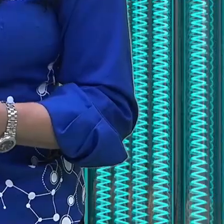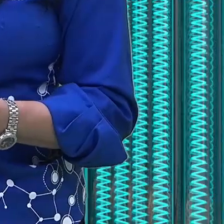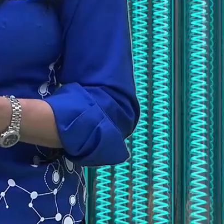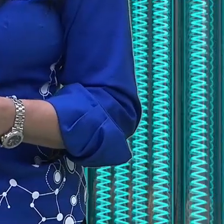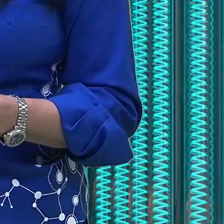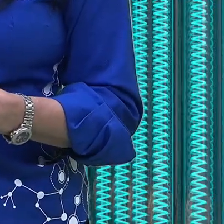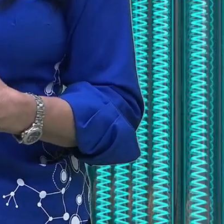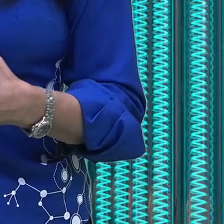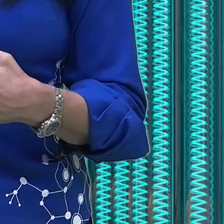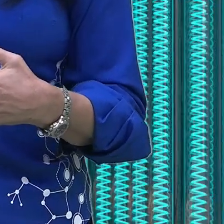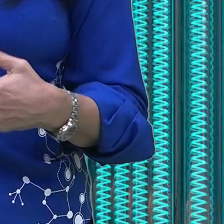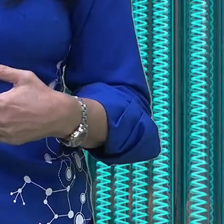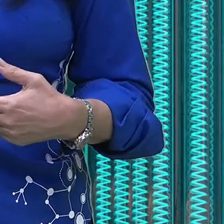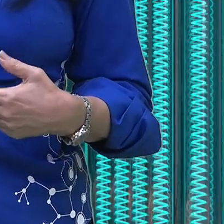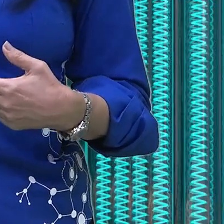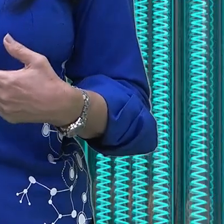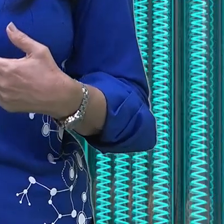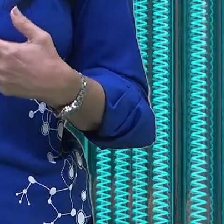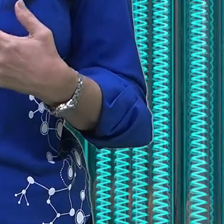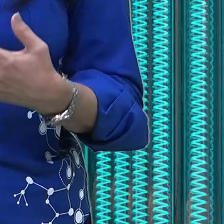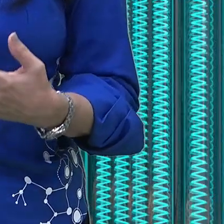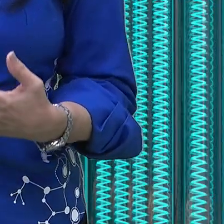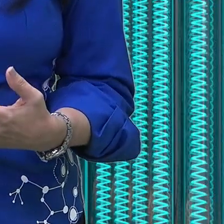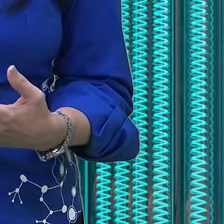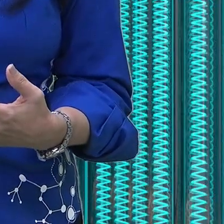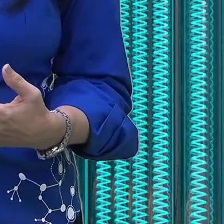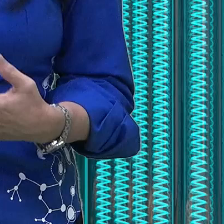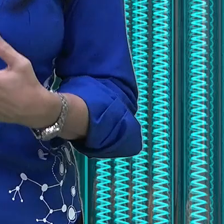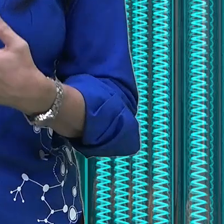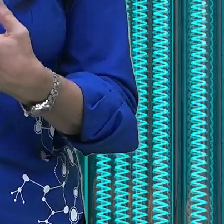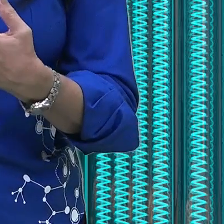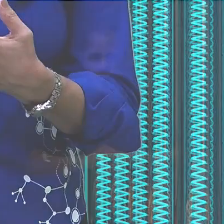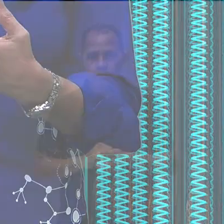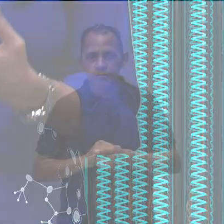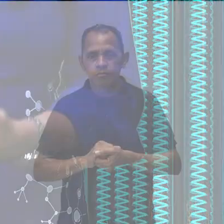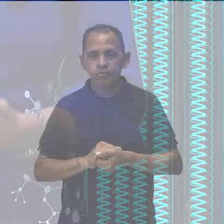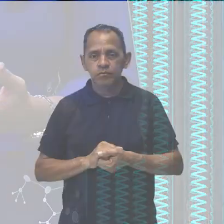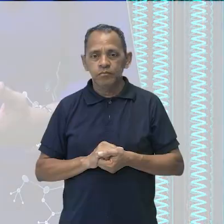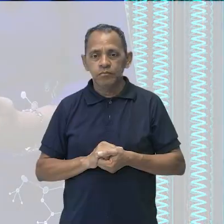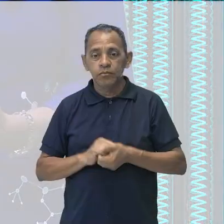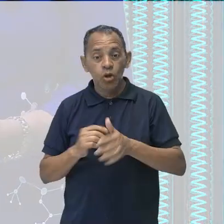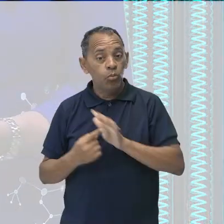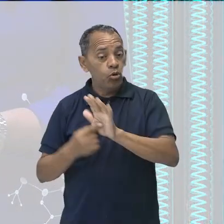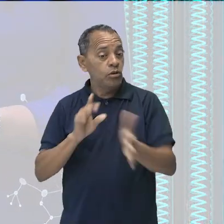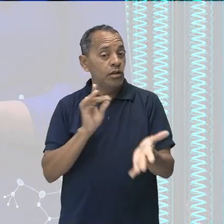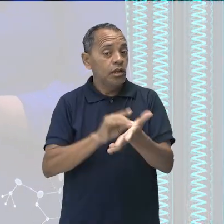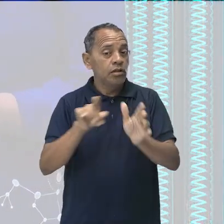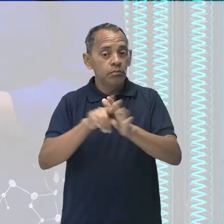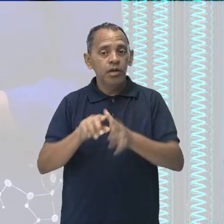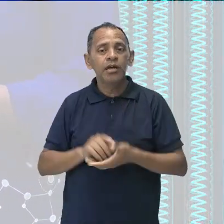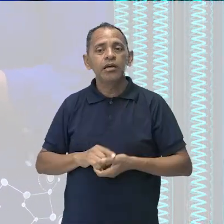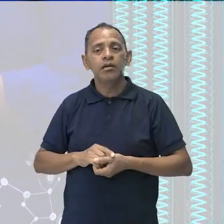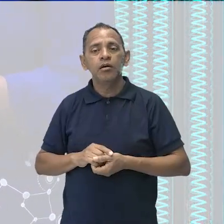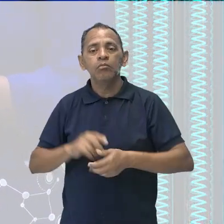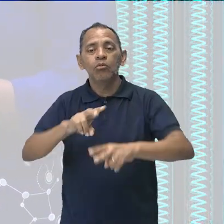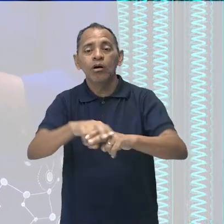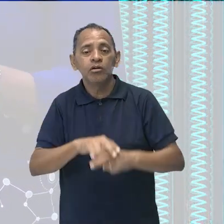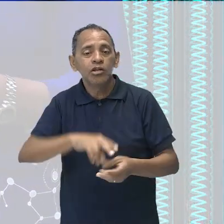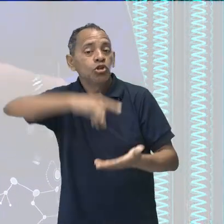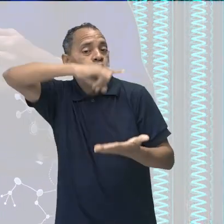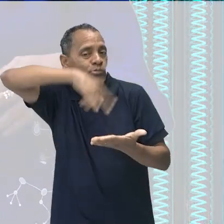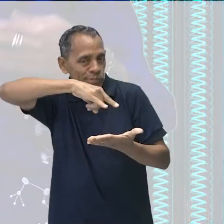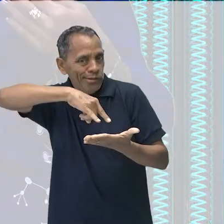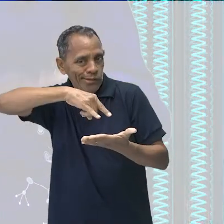a realidade através do que? De um documentário em diversas situações, né? Como pode